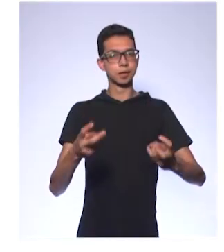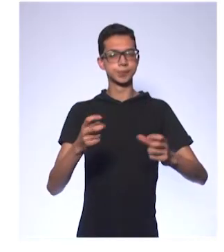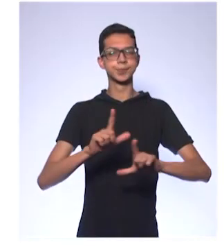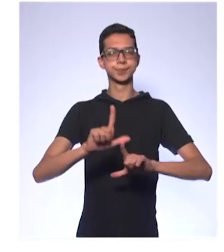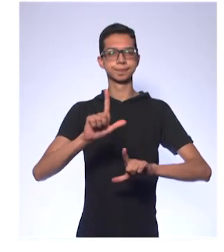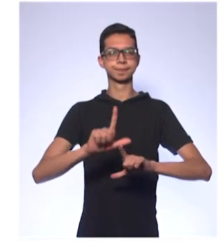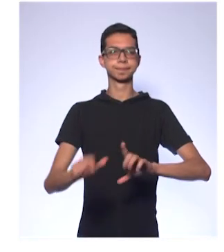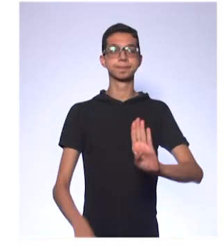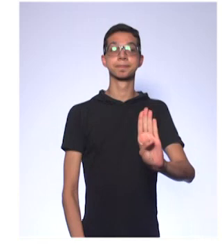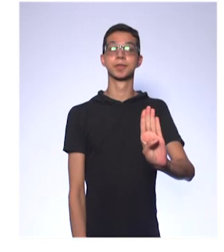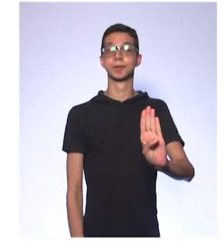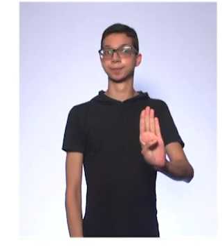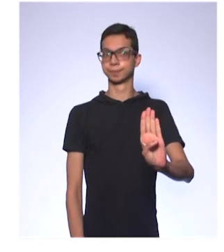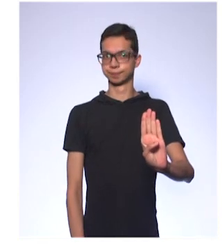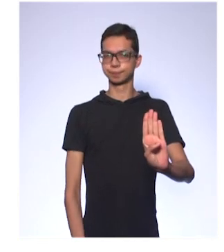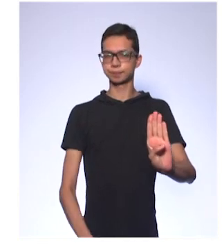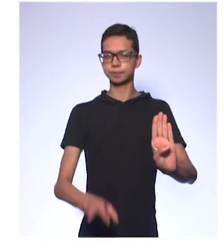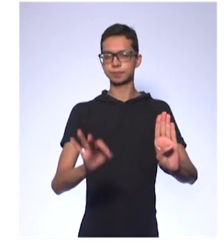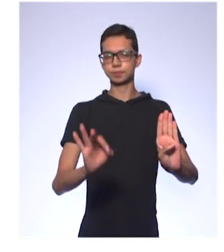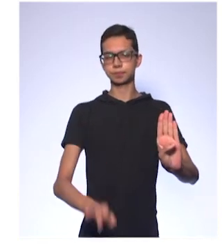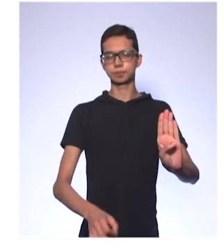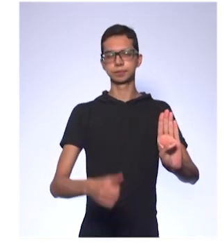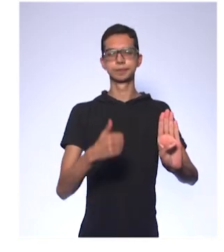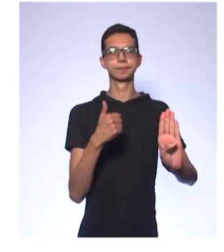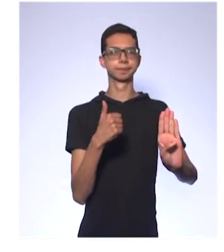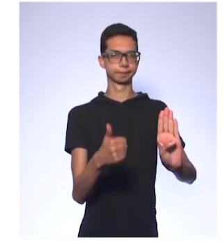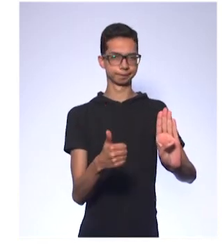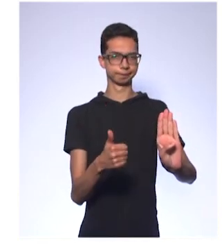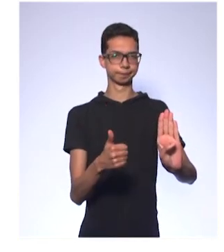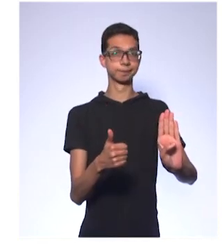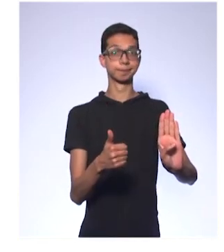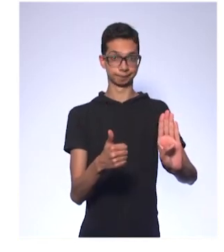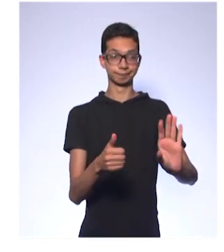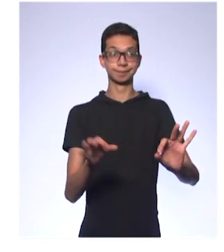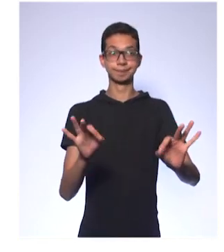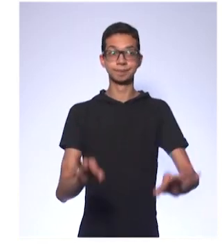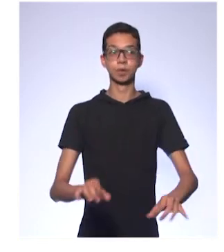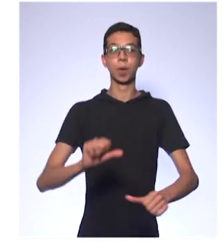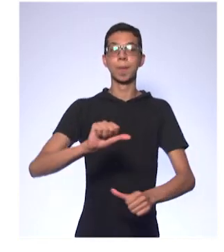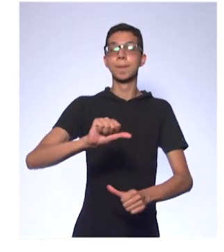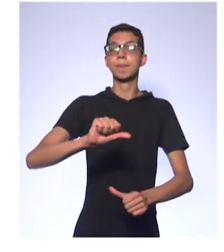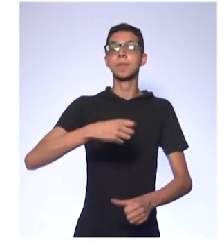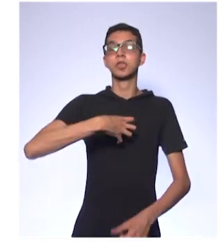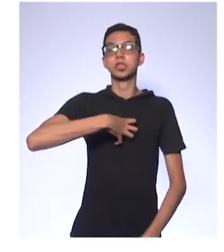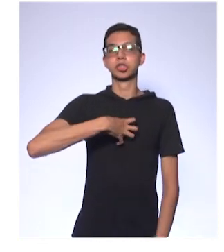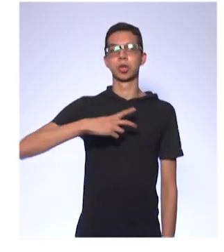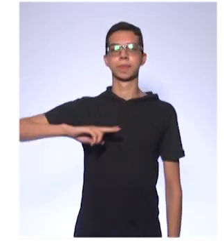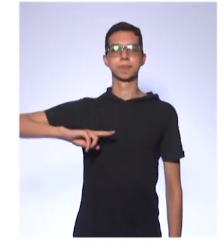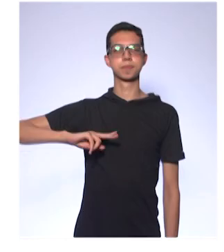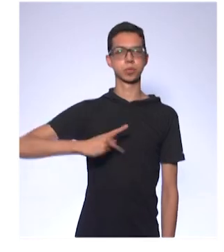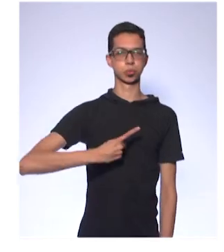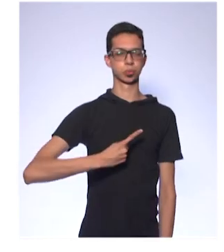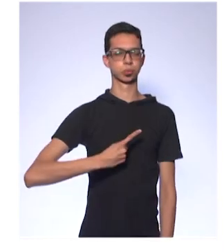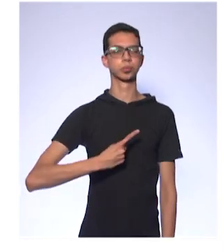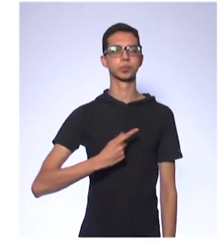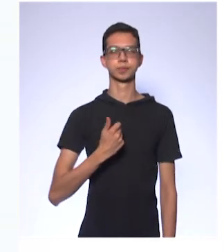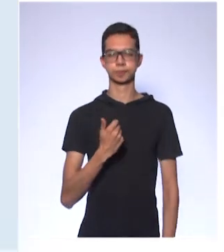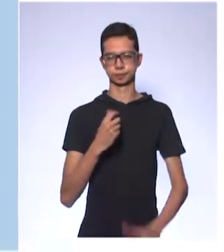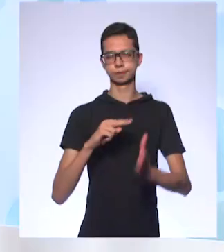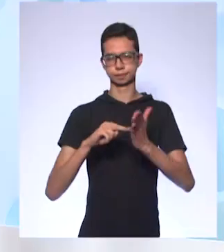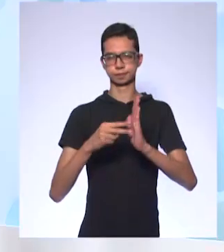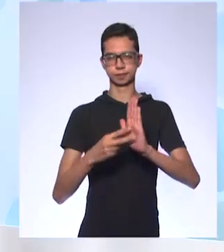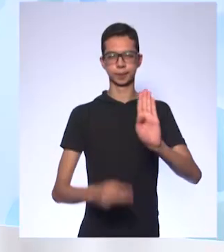letra B está correto, é a letra B, tá bom, pessoal? Mudança de estado. Vamos lá para a